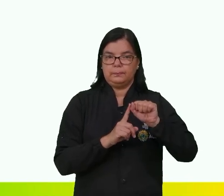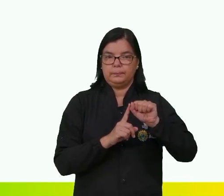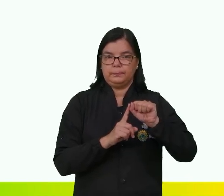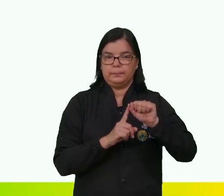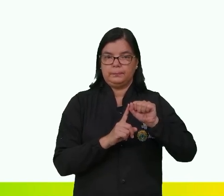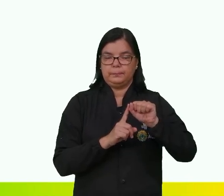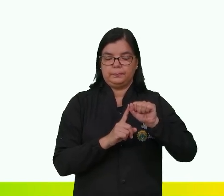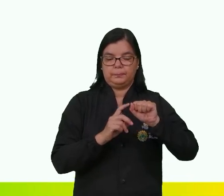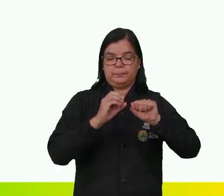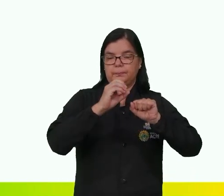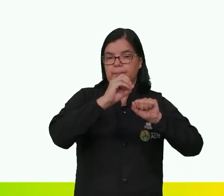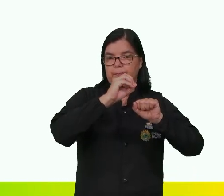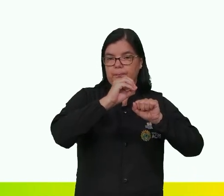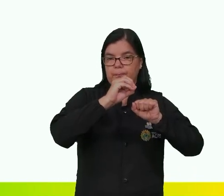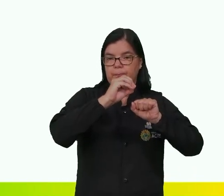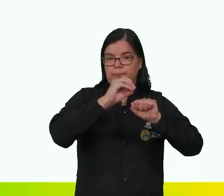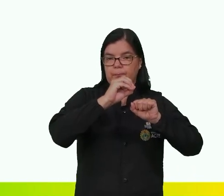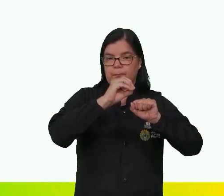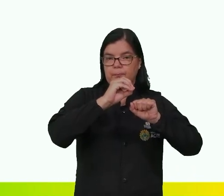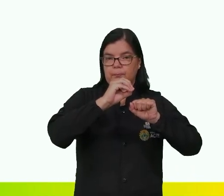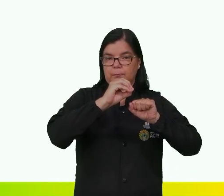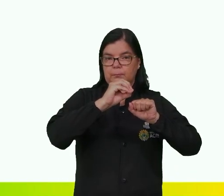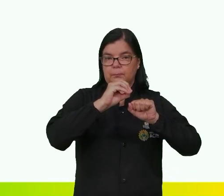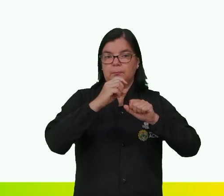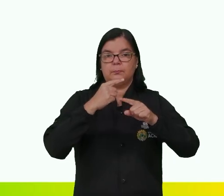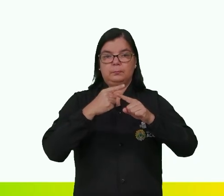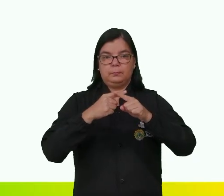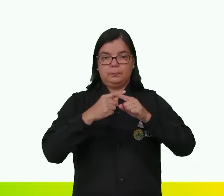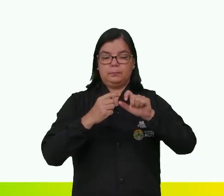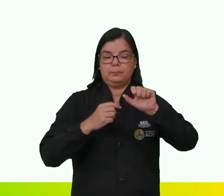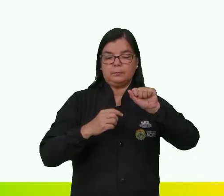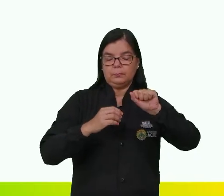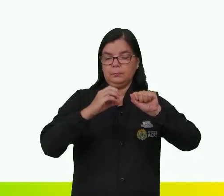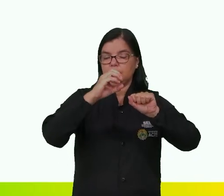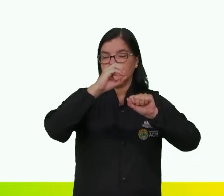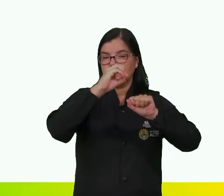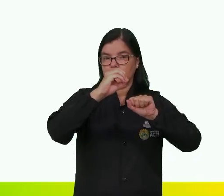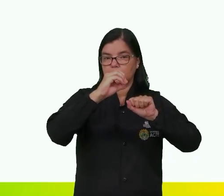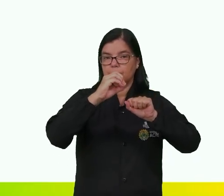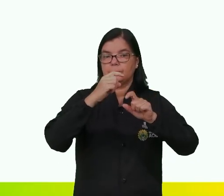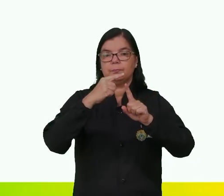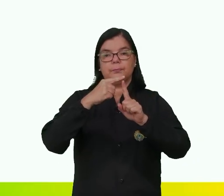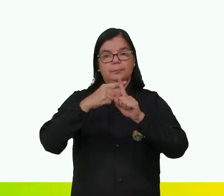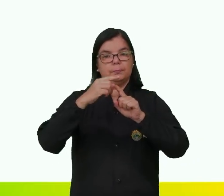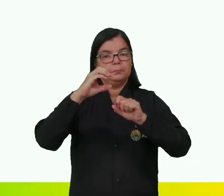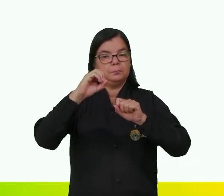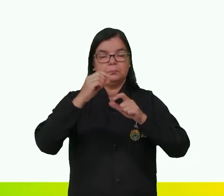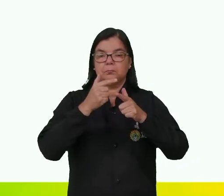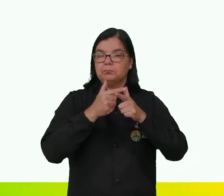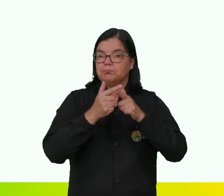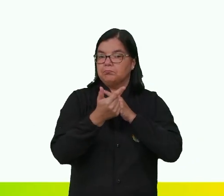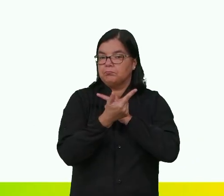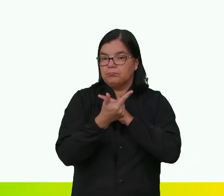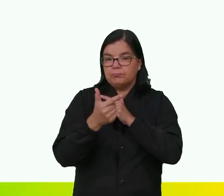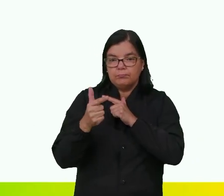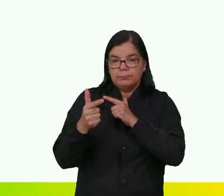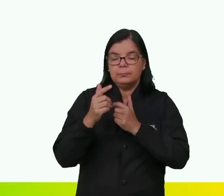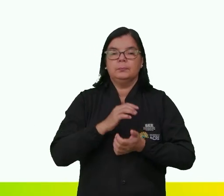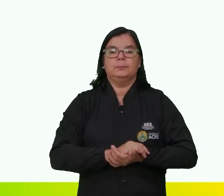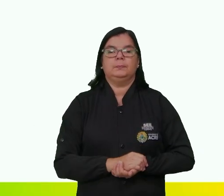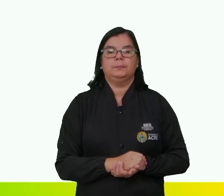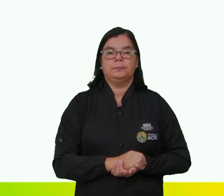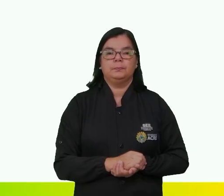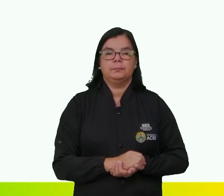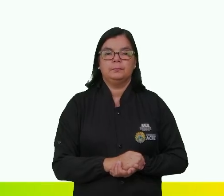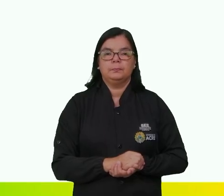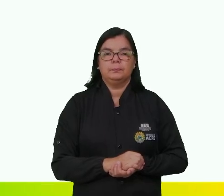a elevado a zero, eu posso escrever a elevado a zero mais 0, sem problema nenhum. Eu estou